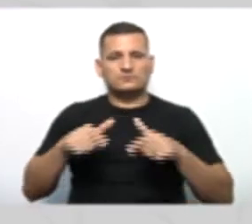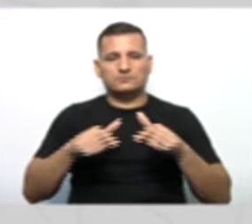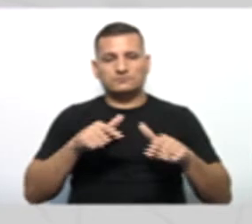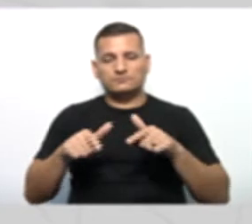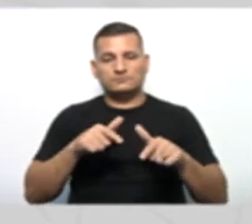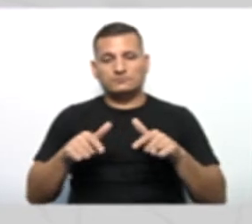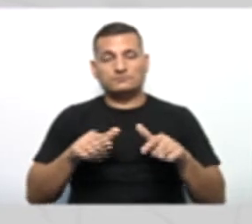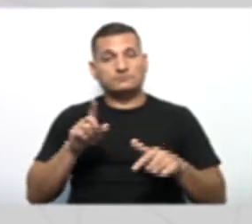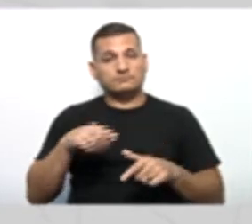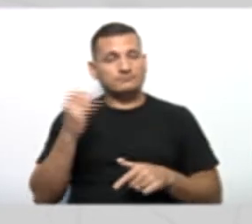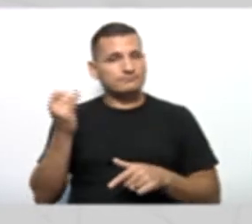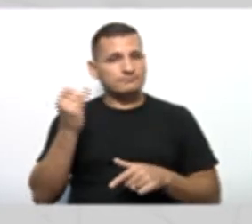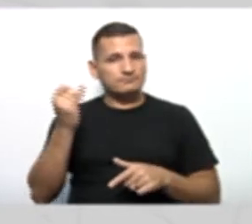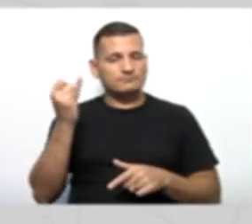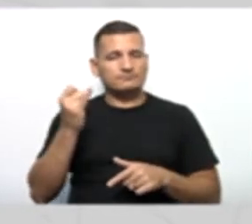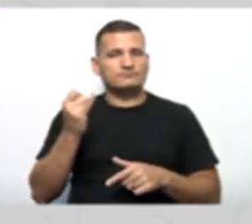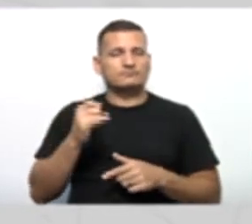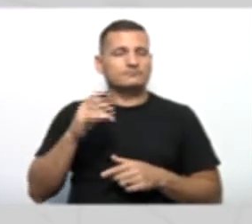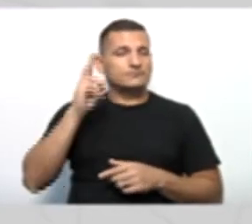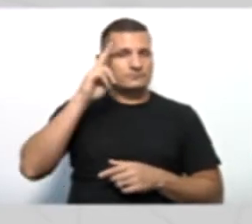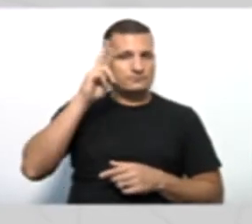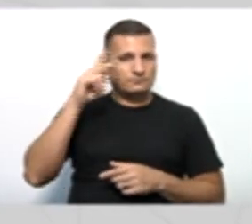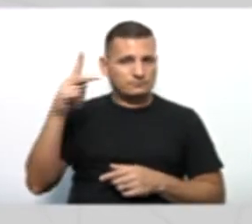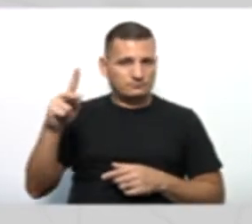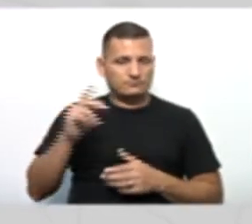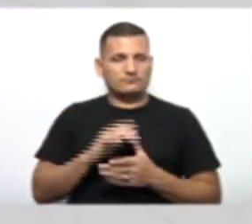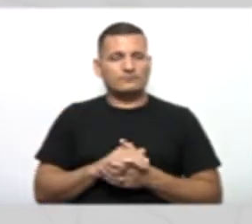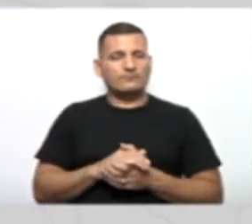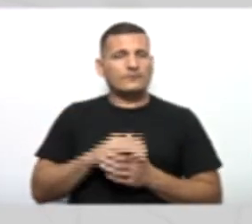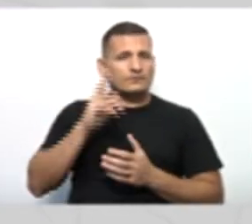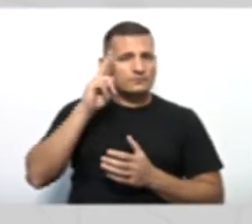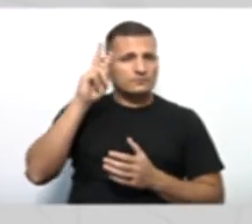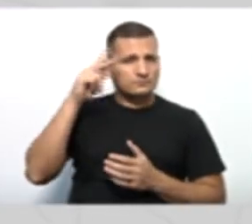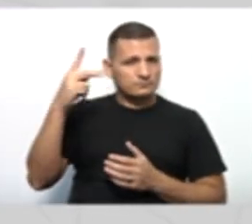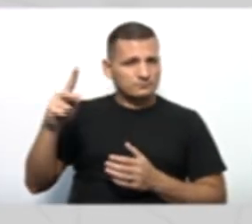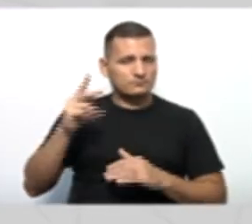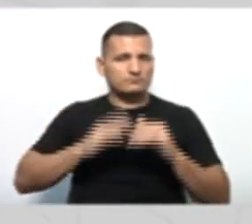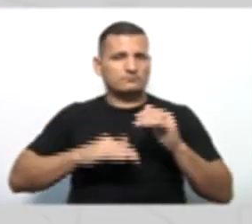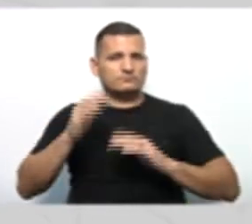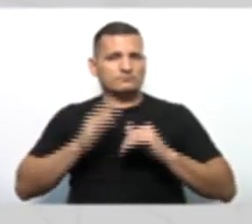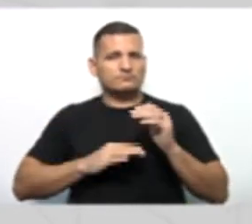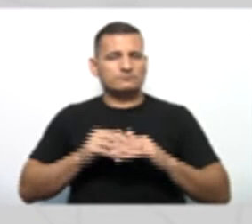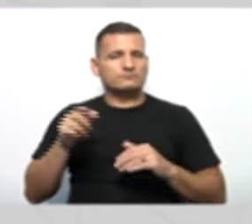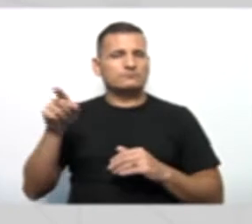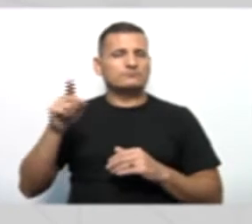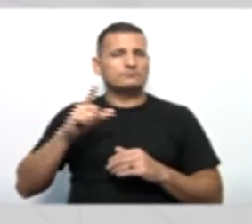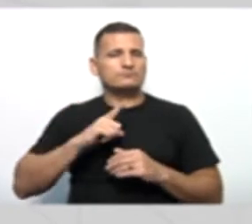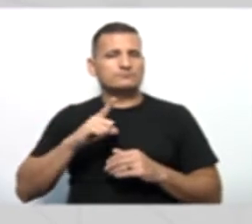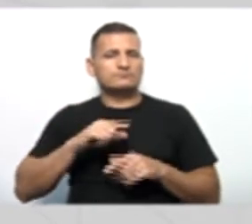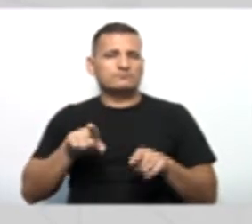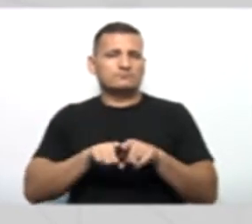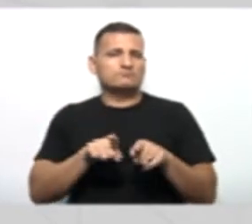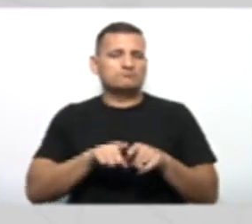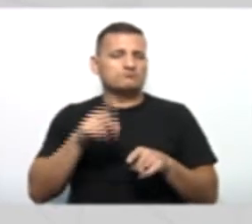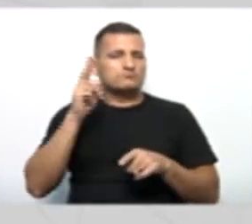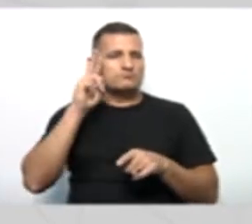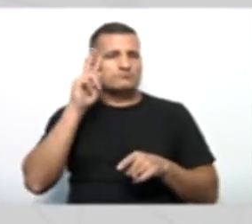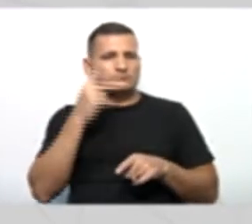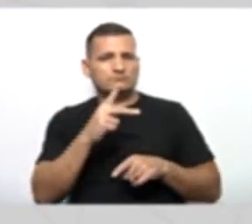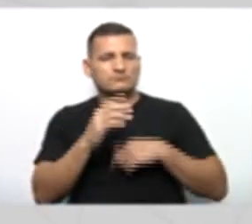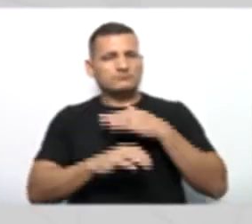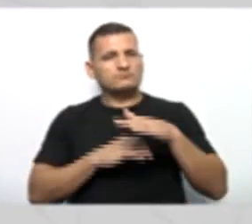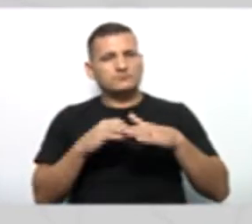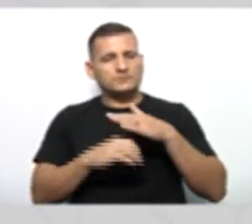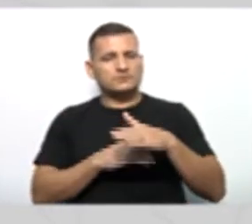é fundamental a reputação a reputação do profissional ela se torna a reputação da empresa do órgão